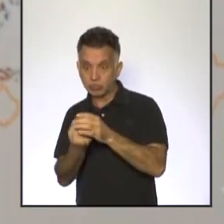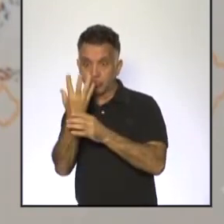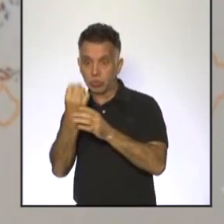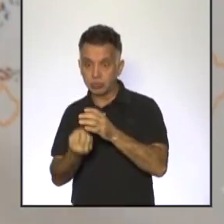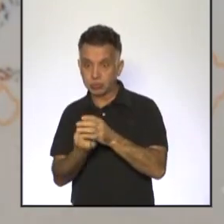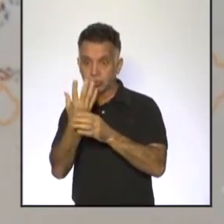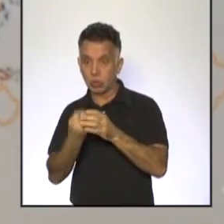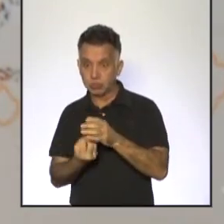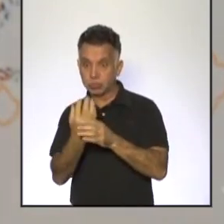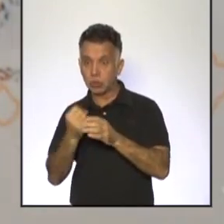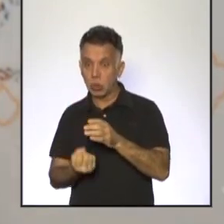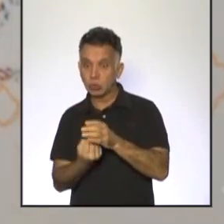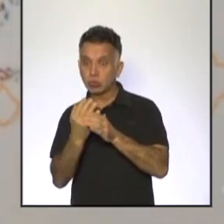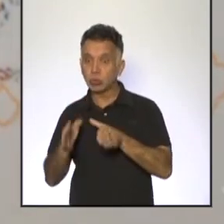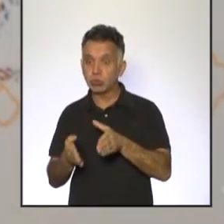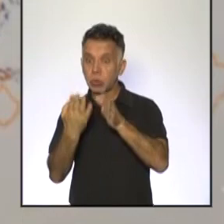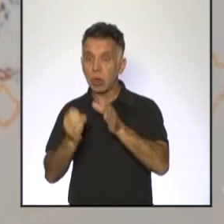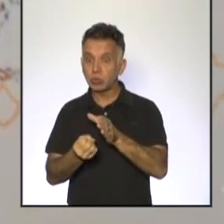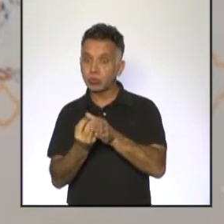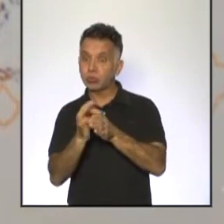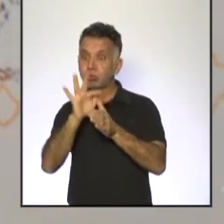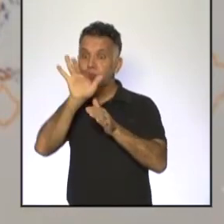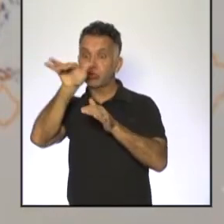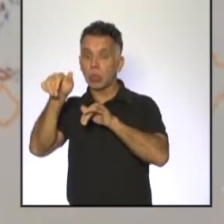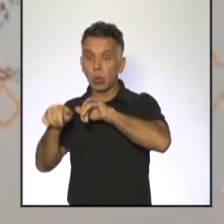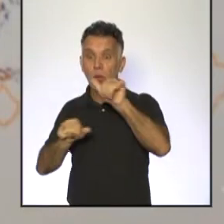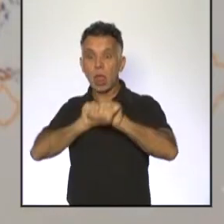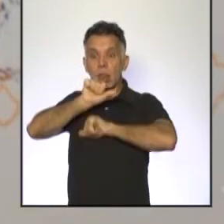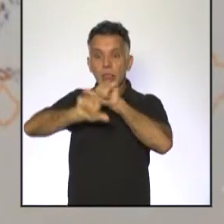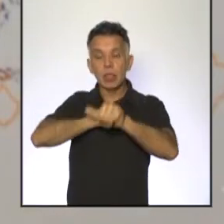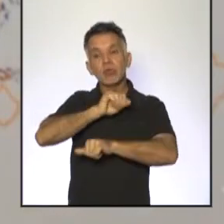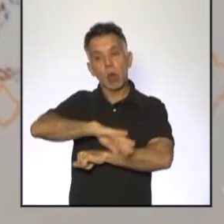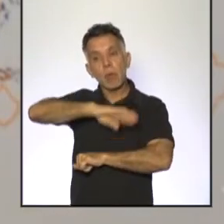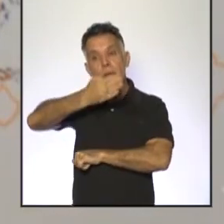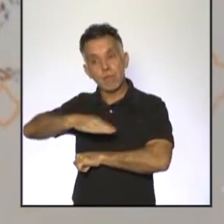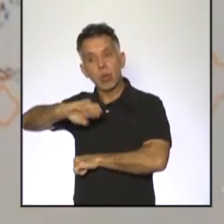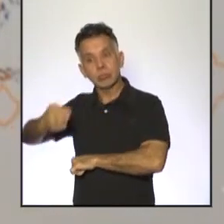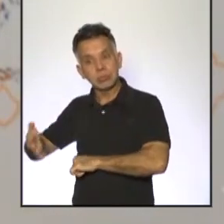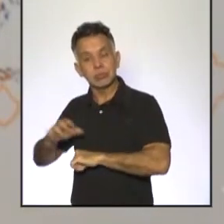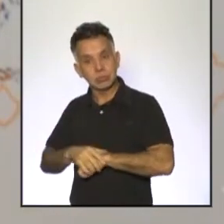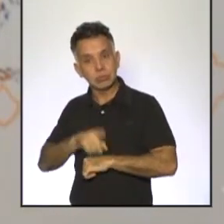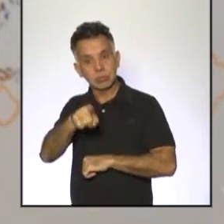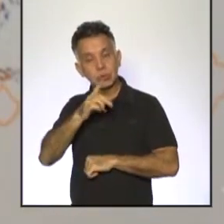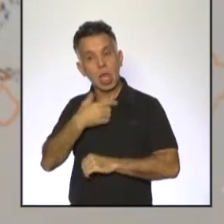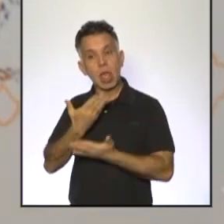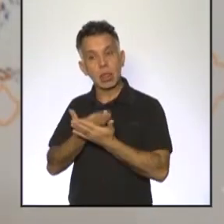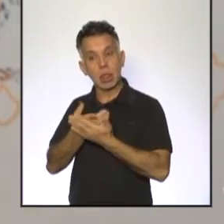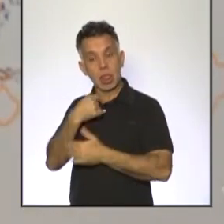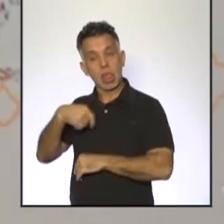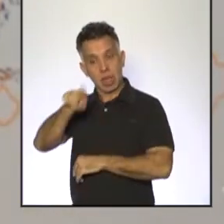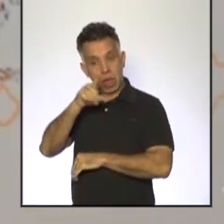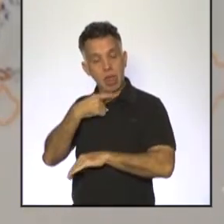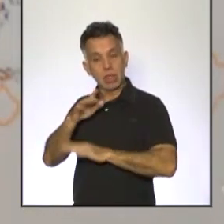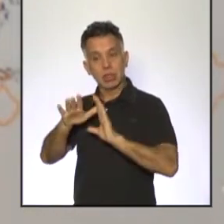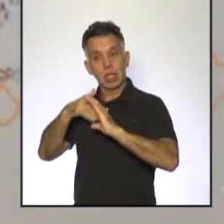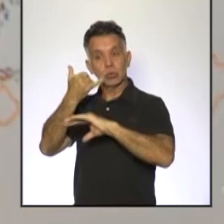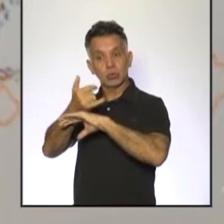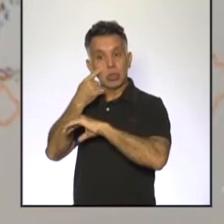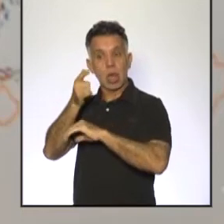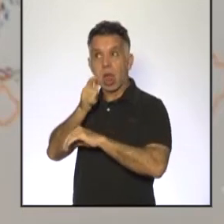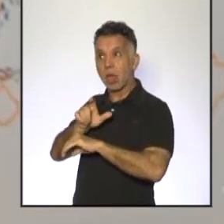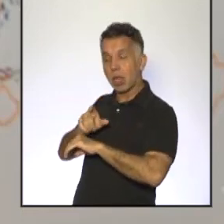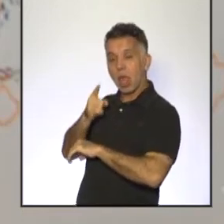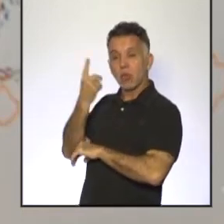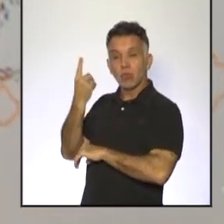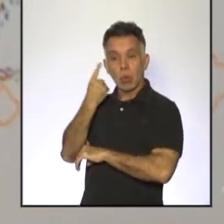do Terra Negra um vídeo só sobre o vulcão Lascar, diga-se de passagem. A gente foi a primeira equipe de professores do YouTube brasileiro a subir o vulcão